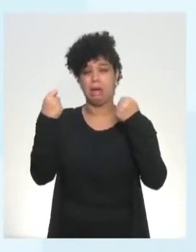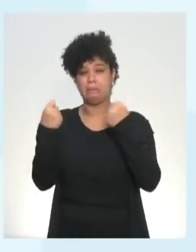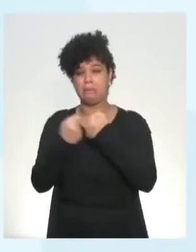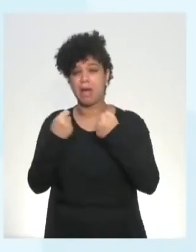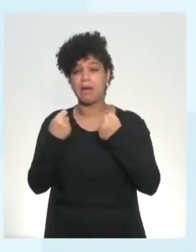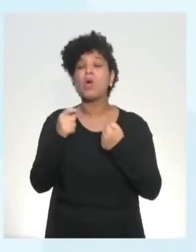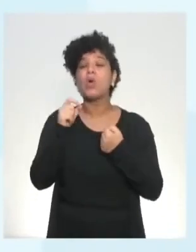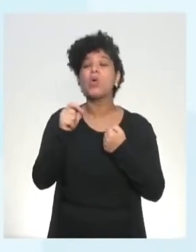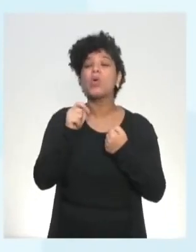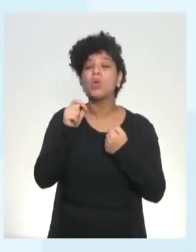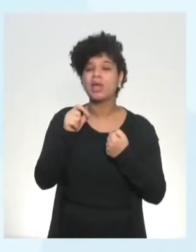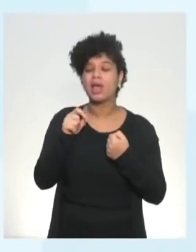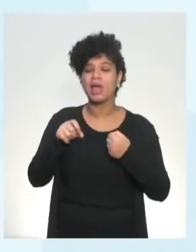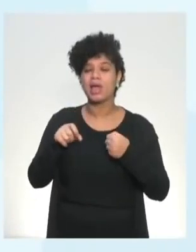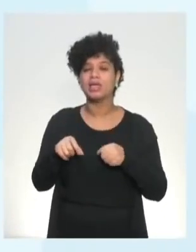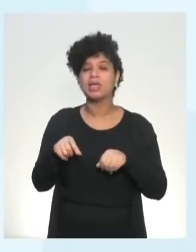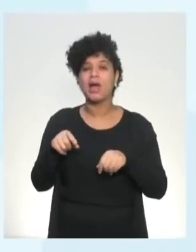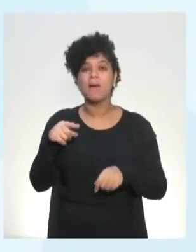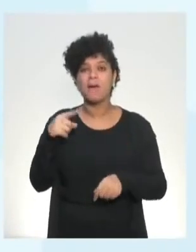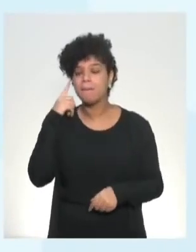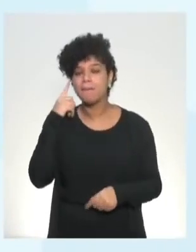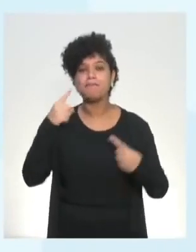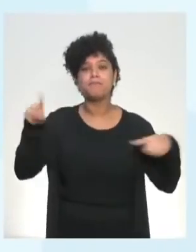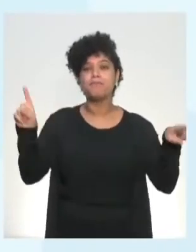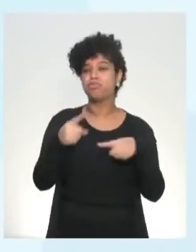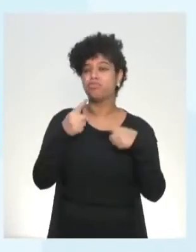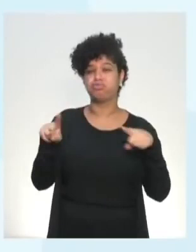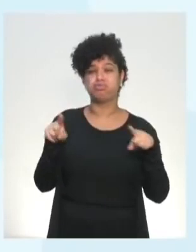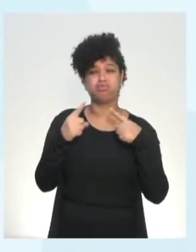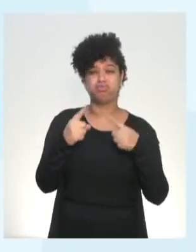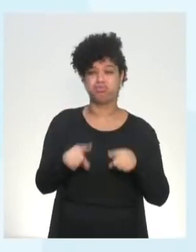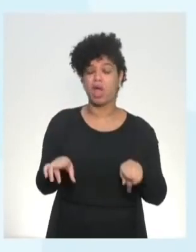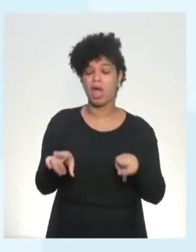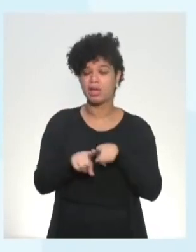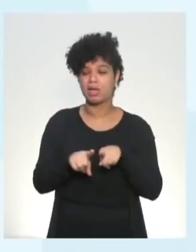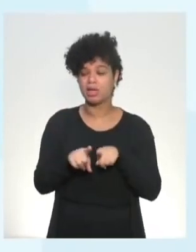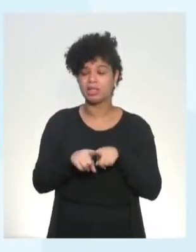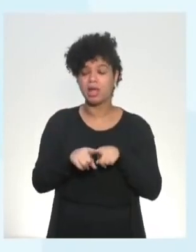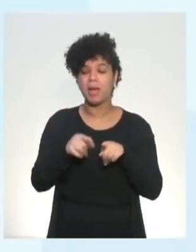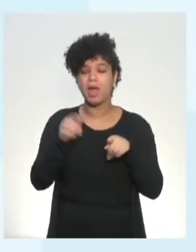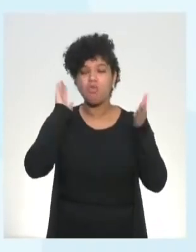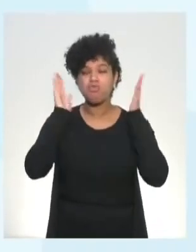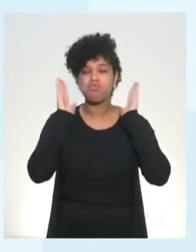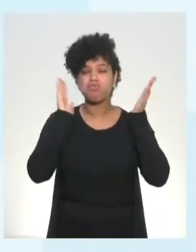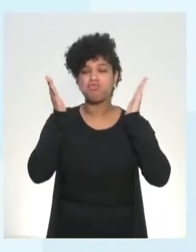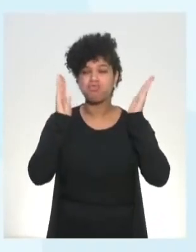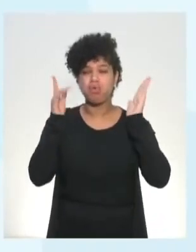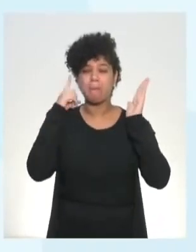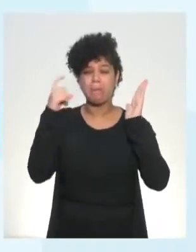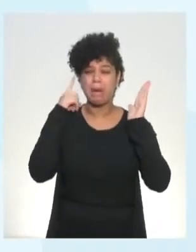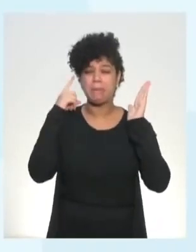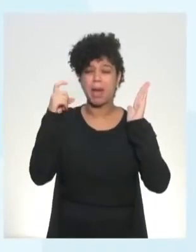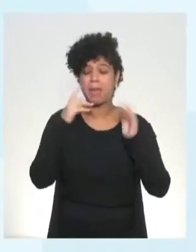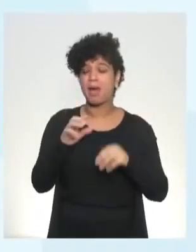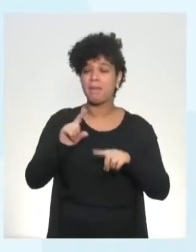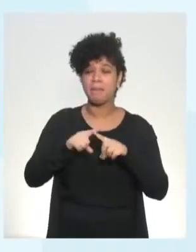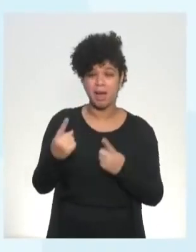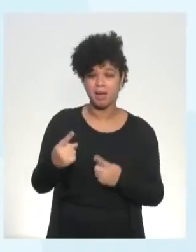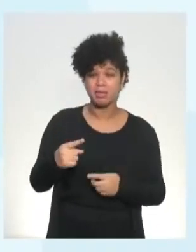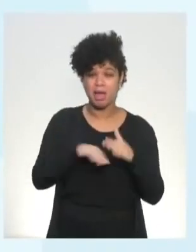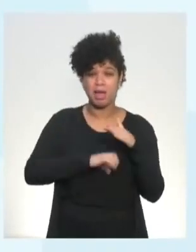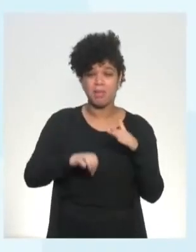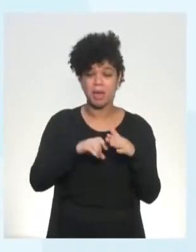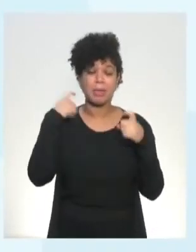motor do caminhão e de música insuportáveis. O nosso sossego é interrompido sem nenhuma preocupação da empresa que vende gás.